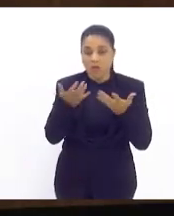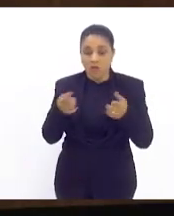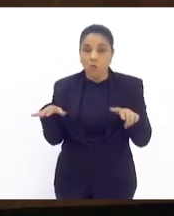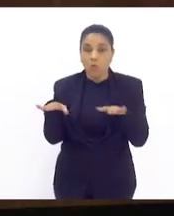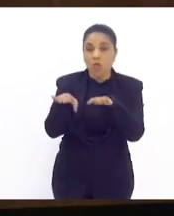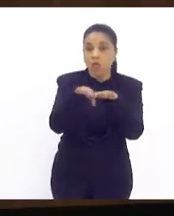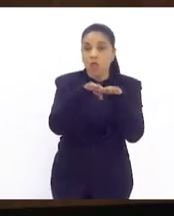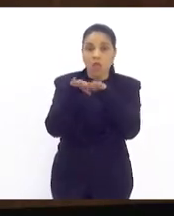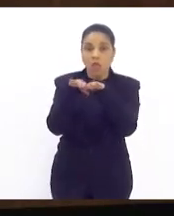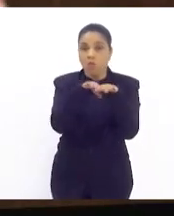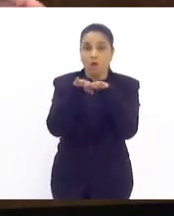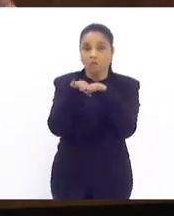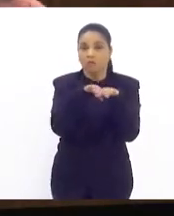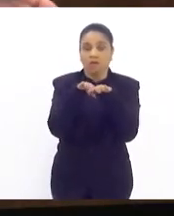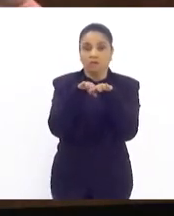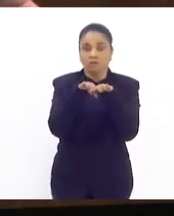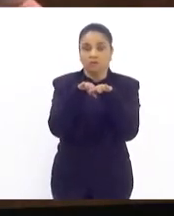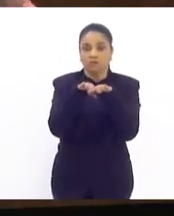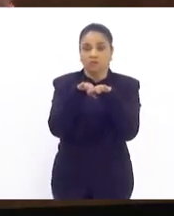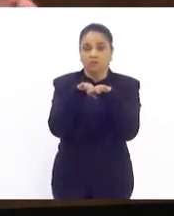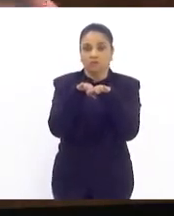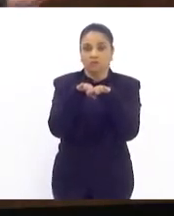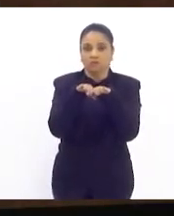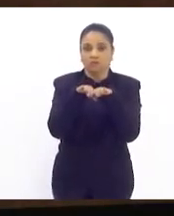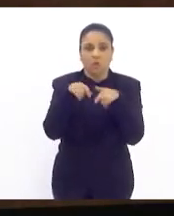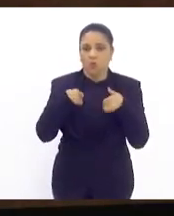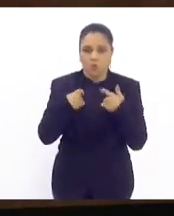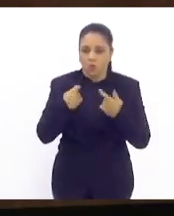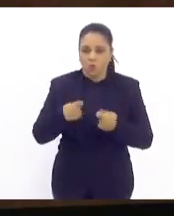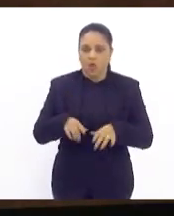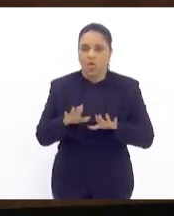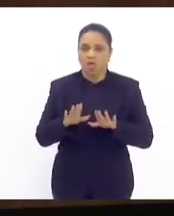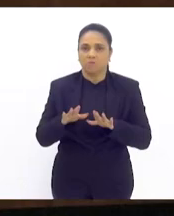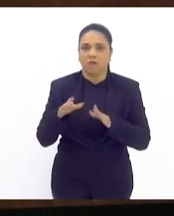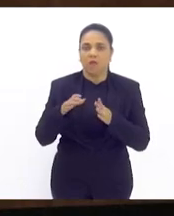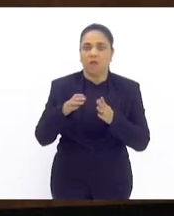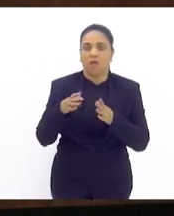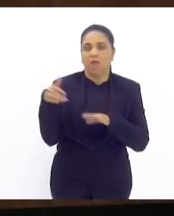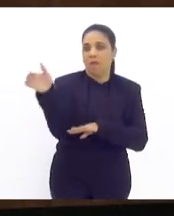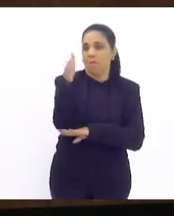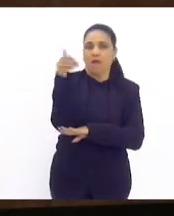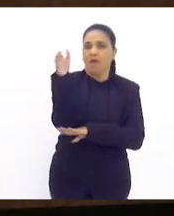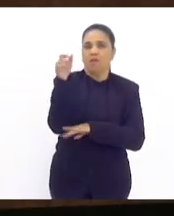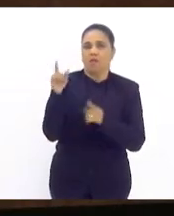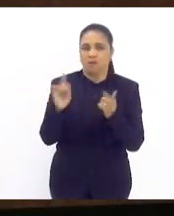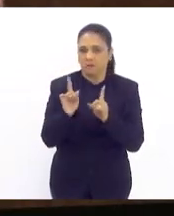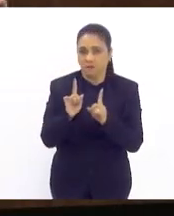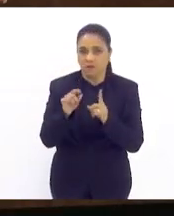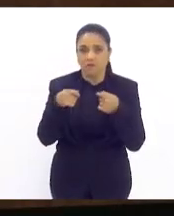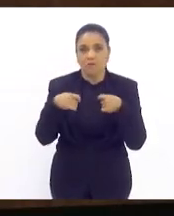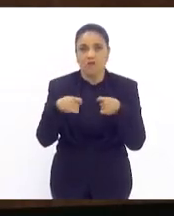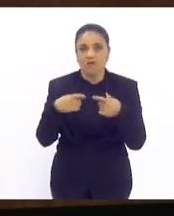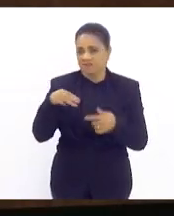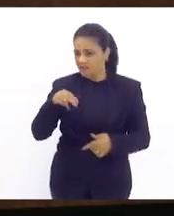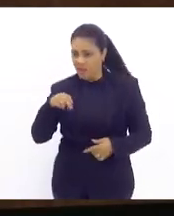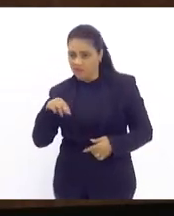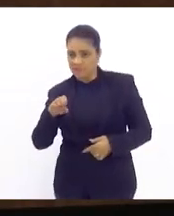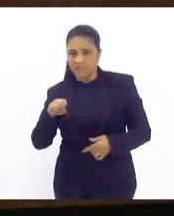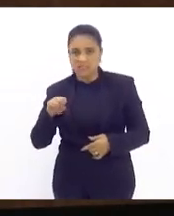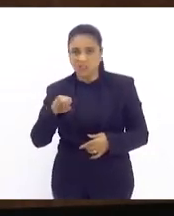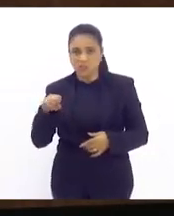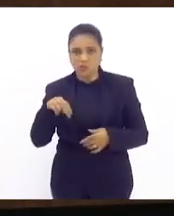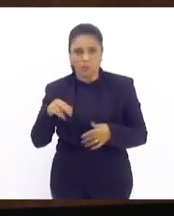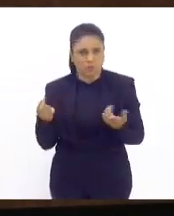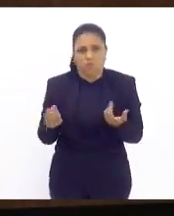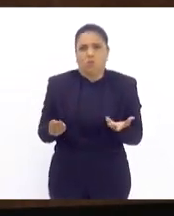achar Quem é responsável mas sem Bandeira política gente a gente tá aqui pela população nazismo extrema direita pelo amor de Deus foi o que eu falei